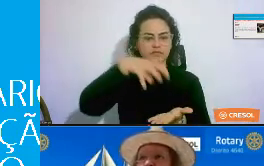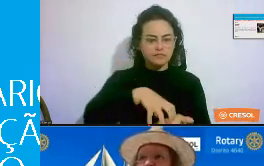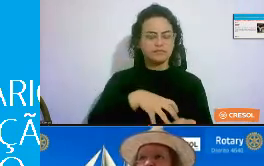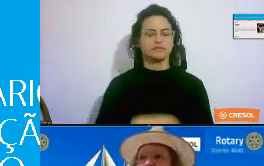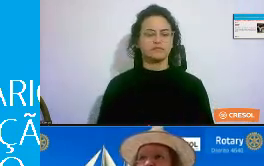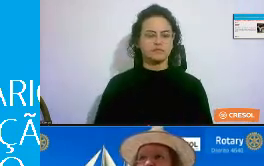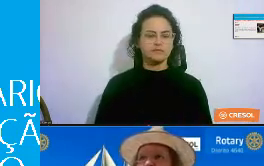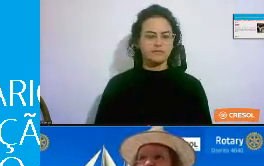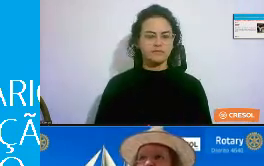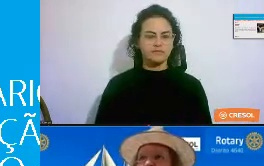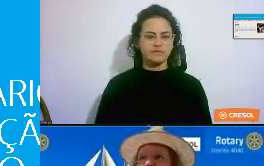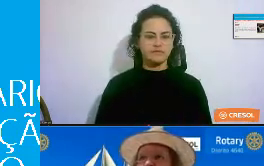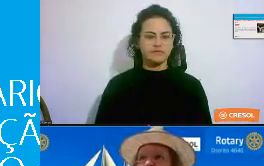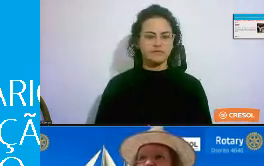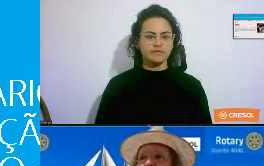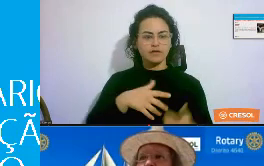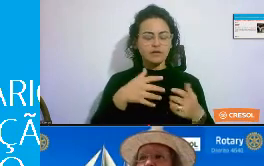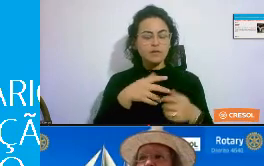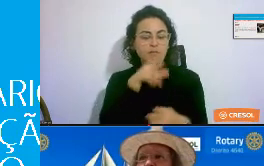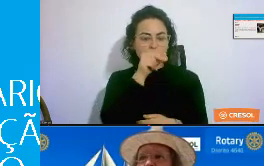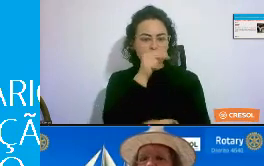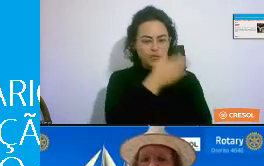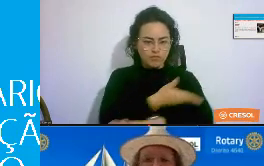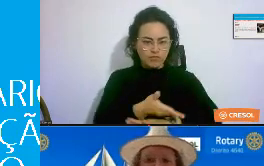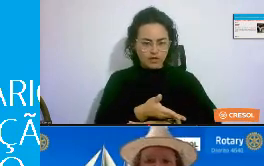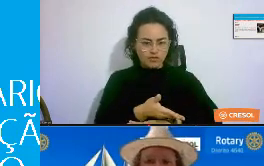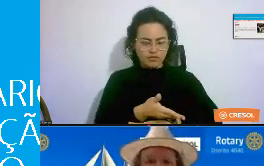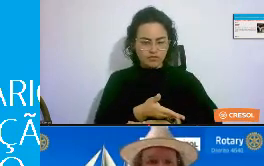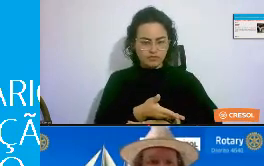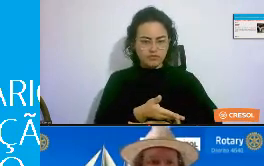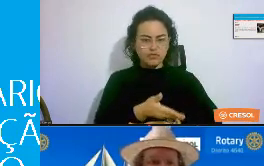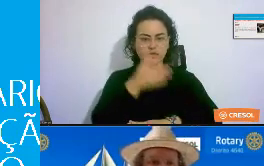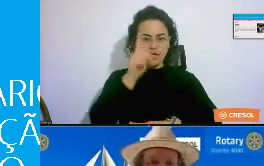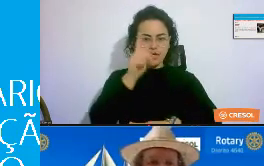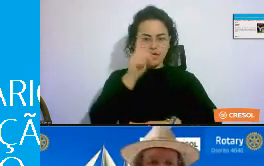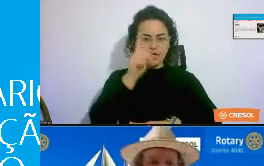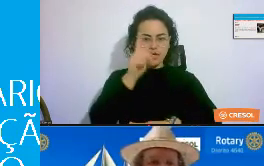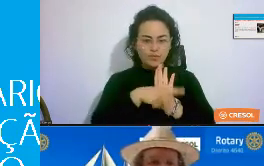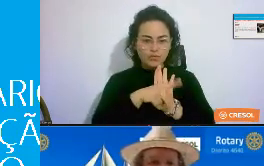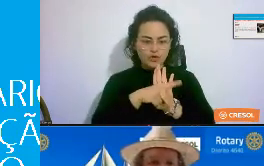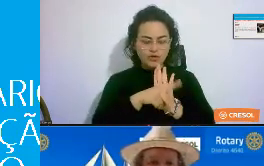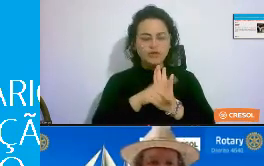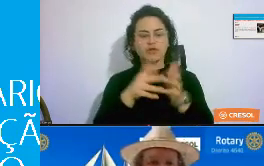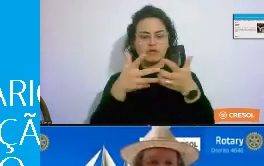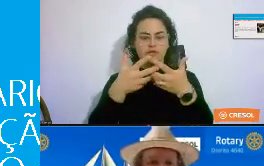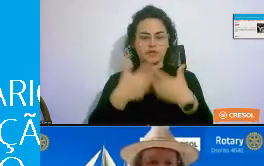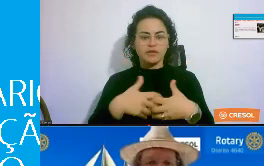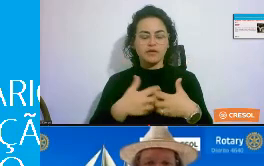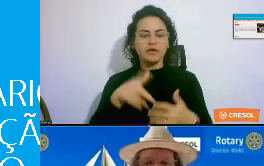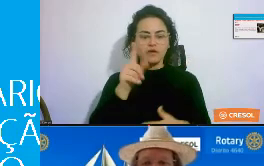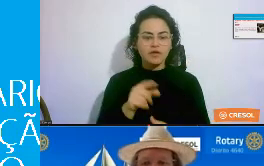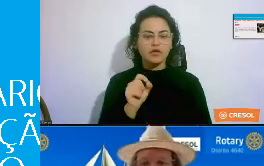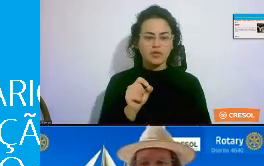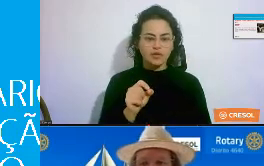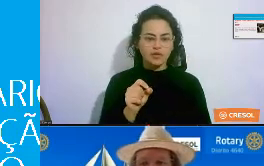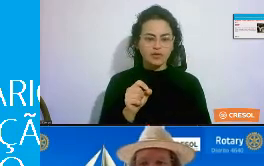para o Rotary Clube de Pato Branco Sul, um projeto da Fundação Otária para adquirir utensílio de